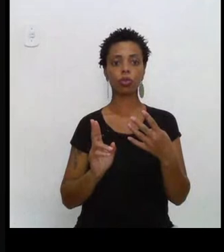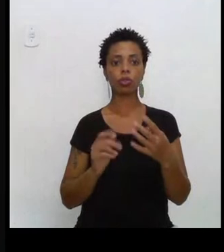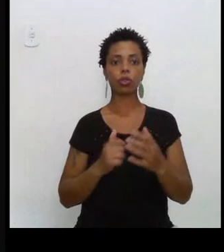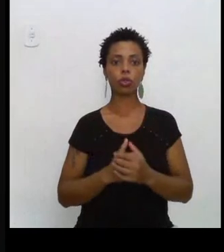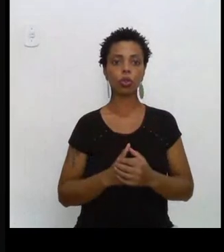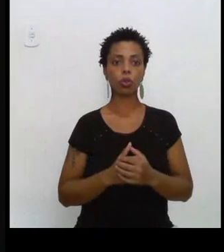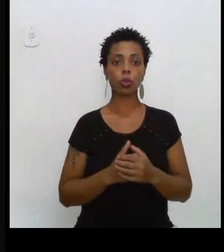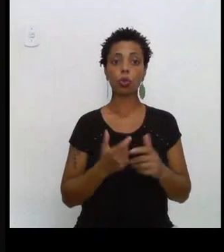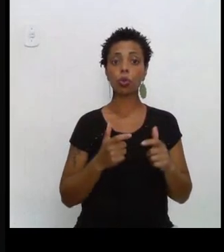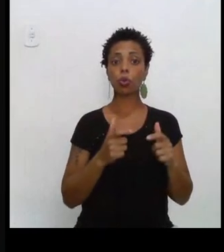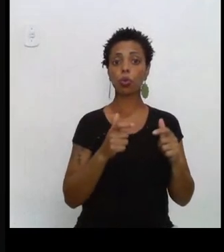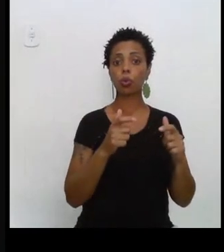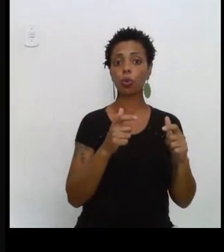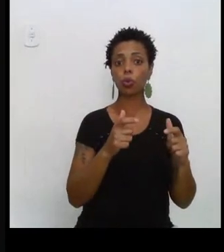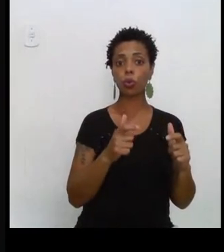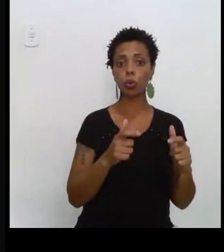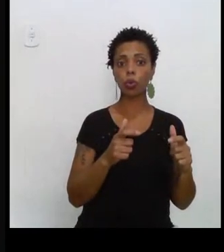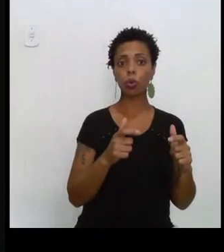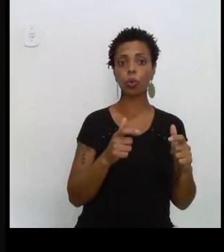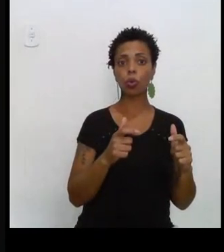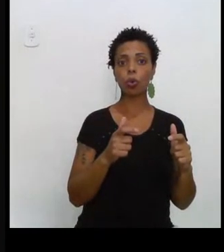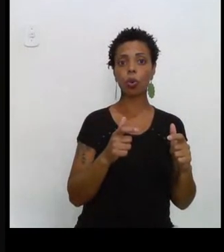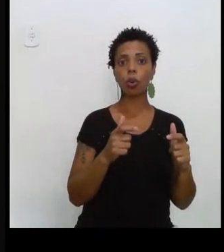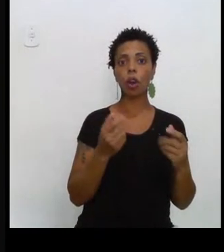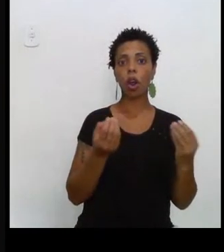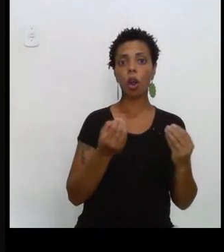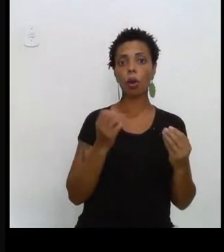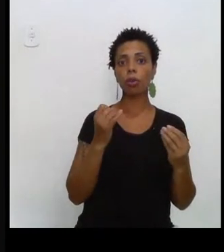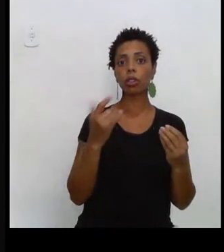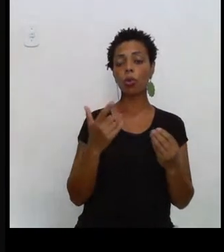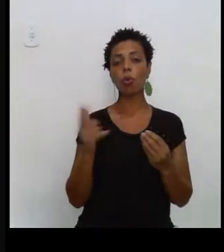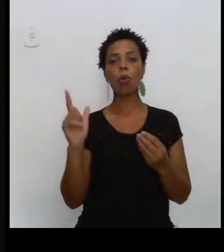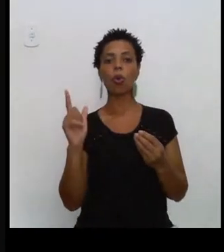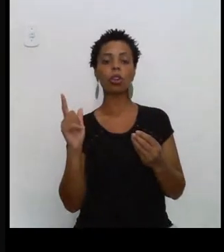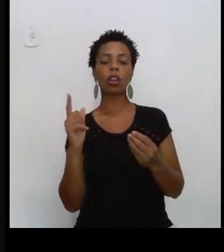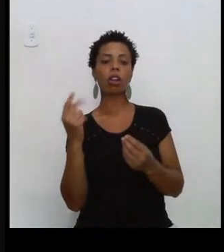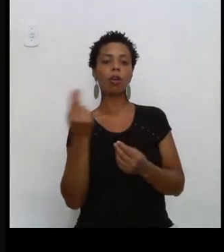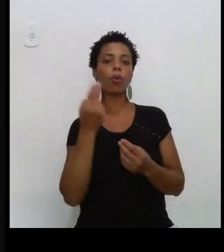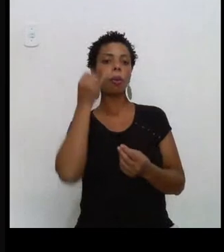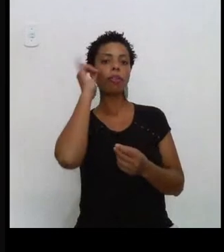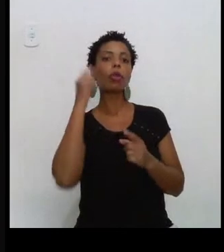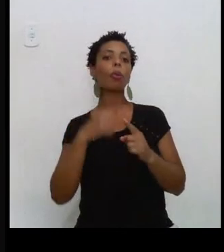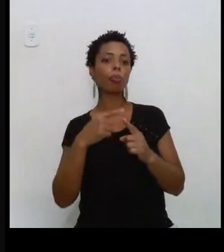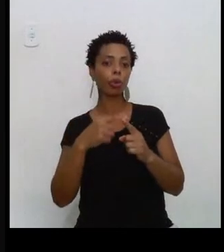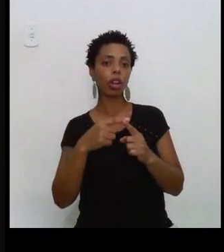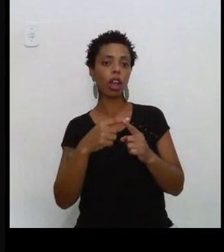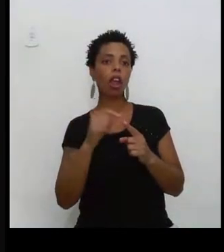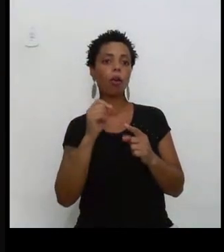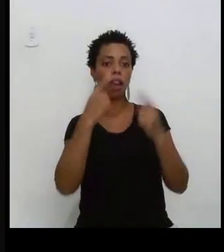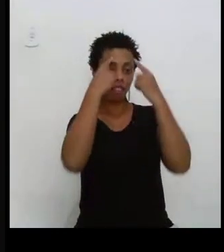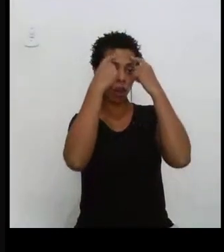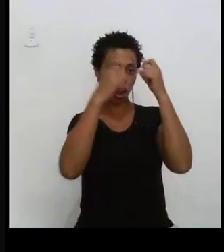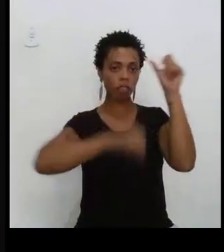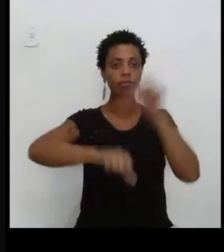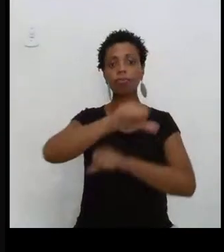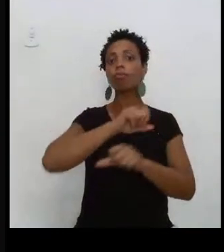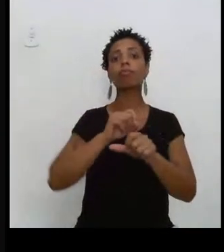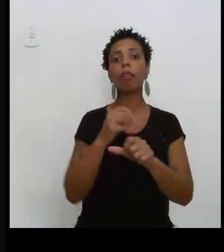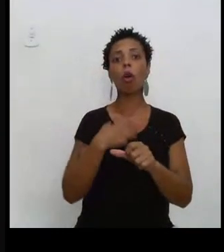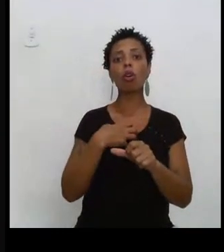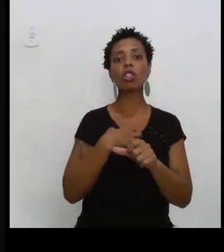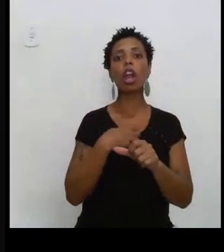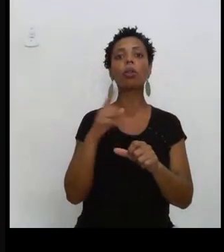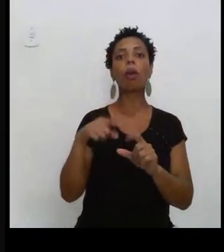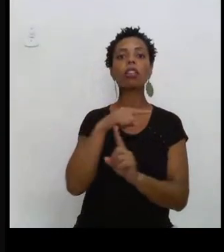por que rapidamente se transformam em violência em censura que preferem passar os primeiros